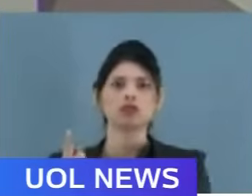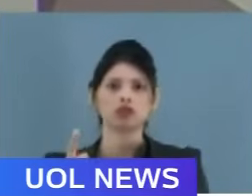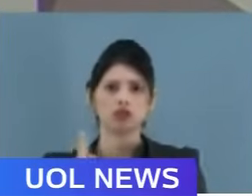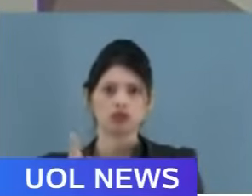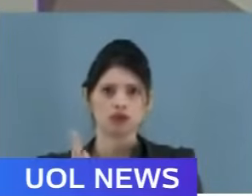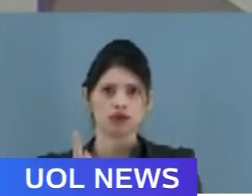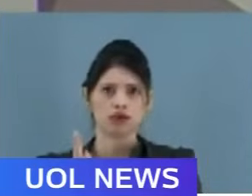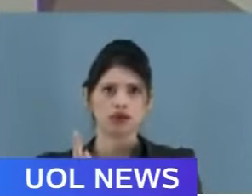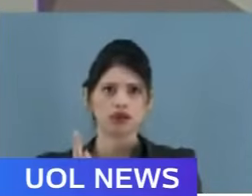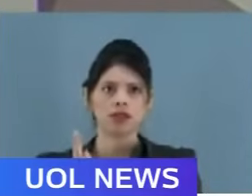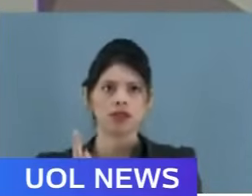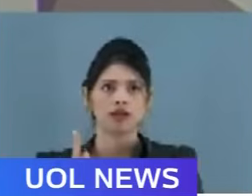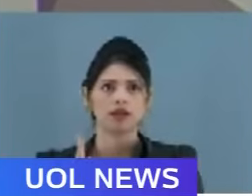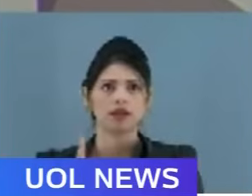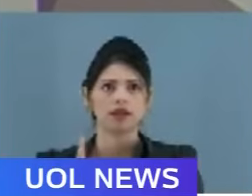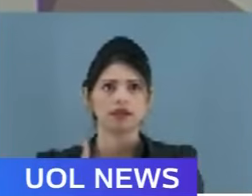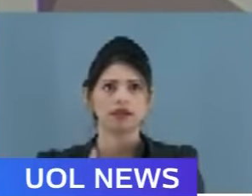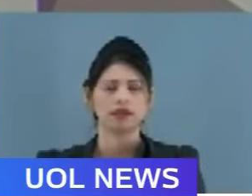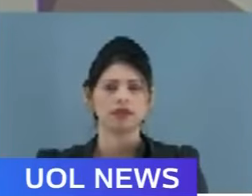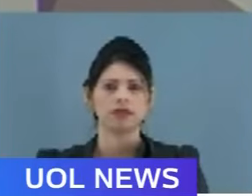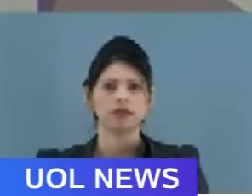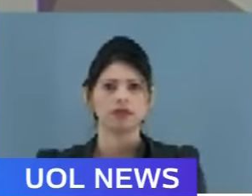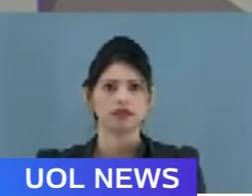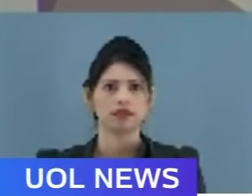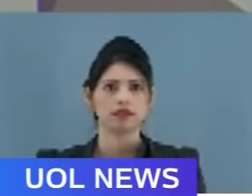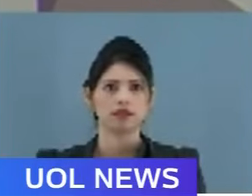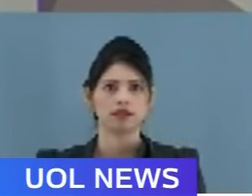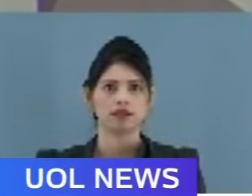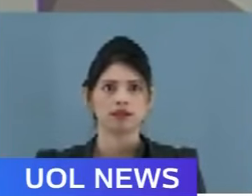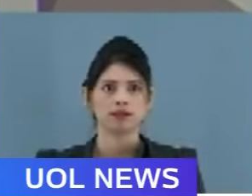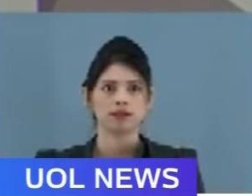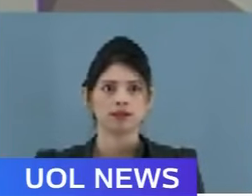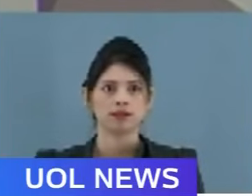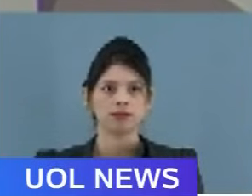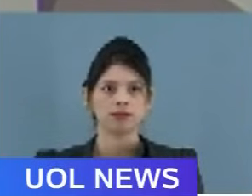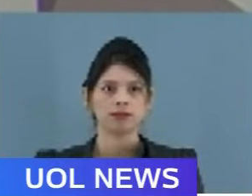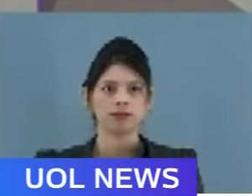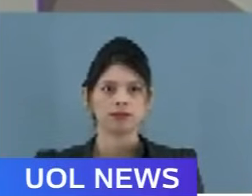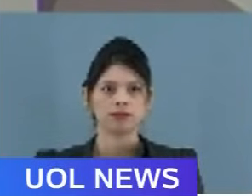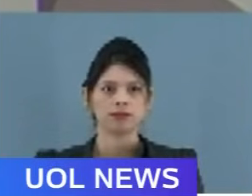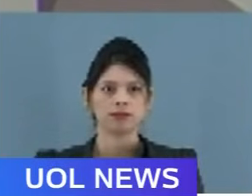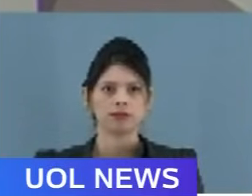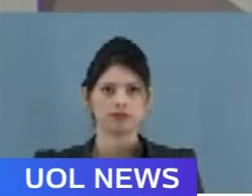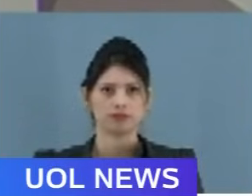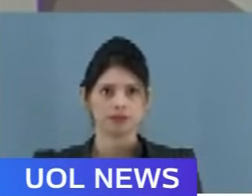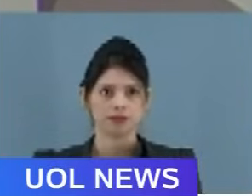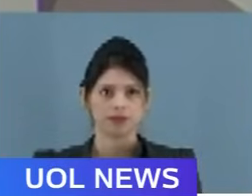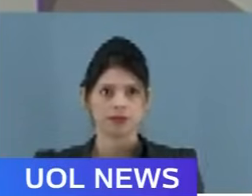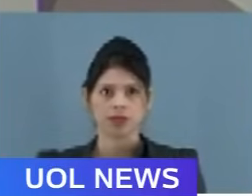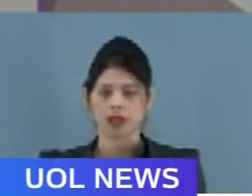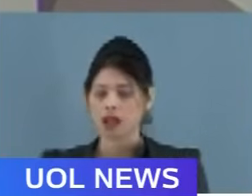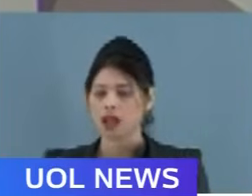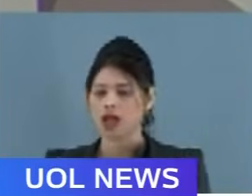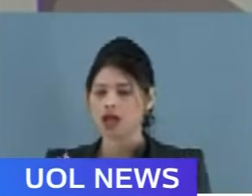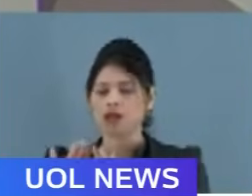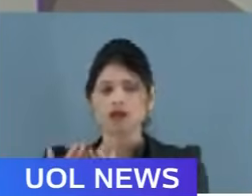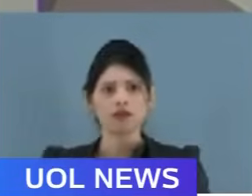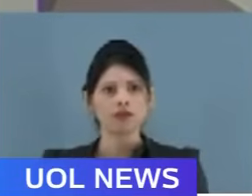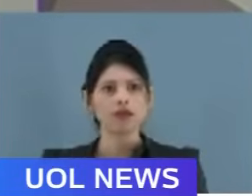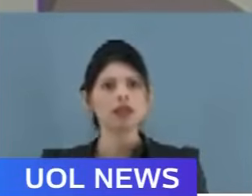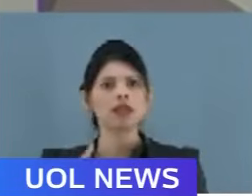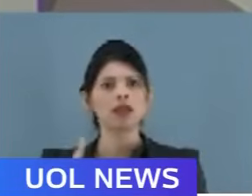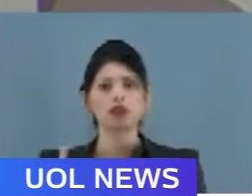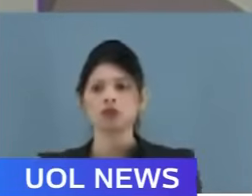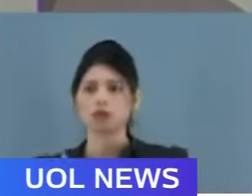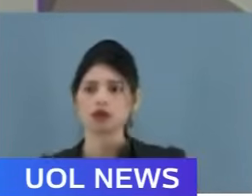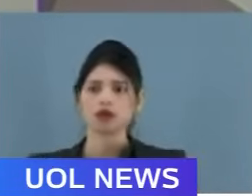capital, capital dela é de R$ 15 com o Bolsonaro, ela recebe contratos milionários via Codevasf, que é uma empresa envolta em uma série de suspeitas